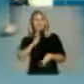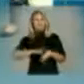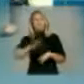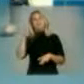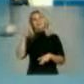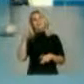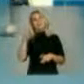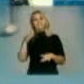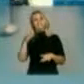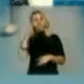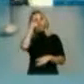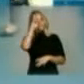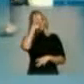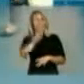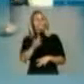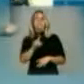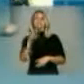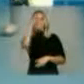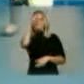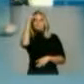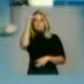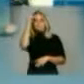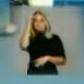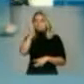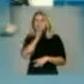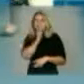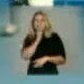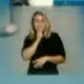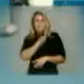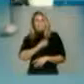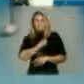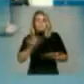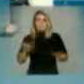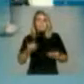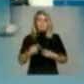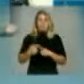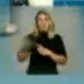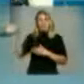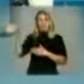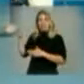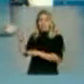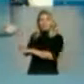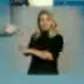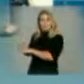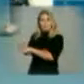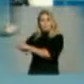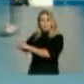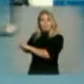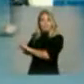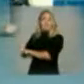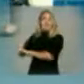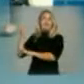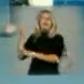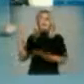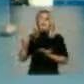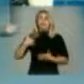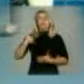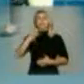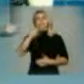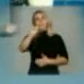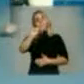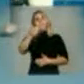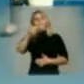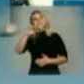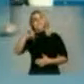não é a história. Né? É. Mas são as pessoas que ainda estão vivas são. Daquela época do isolamento, hoje que estão com 70, 80 anos. Então, Arnaldo